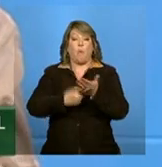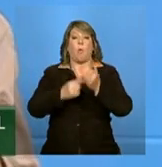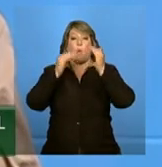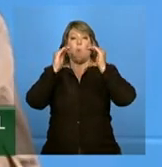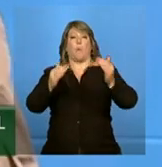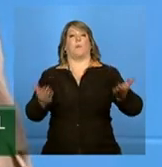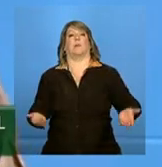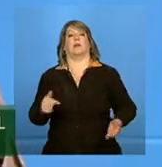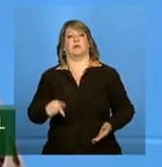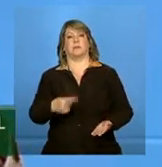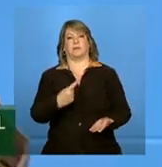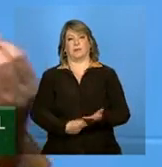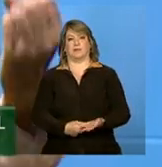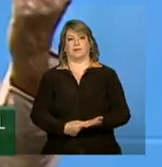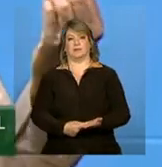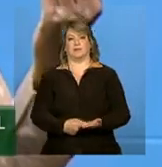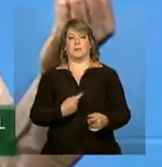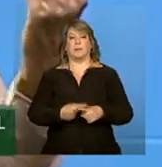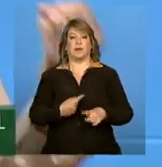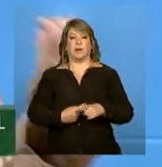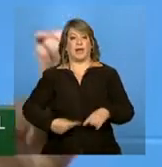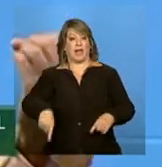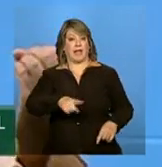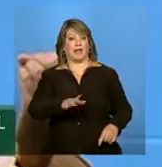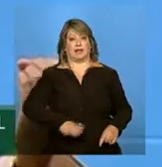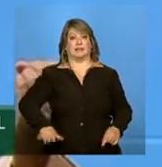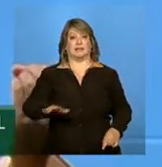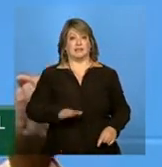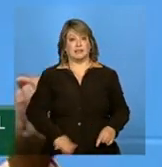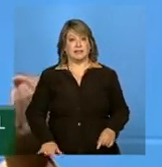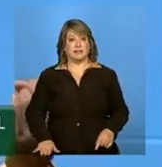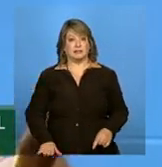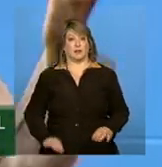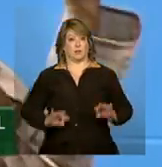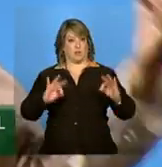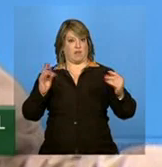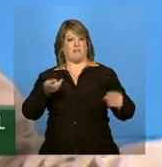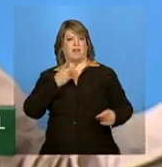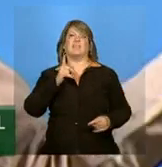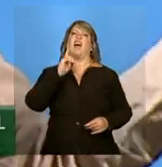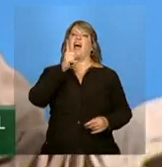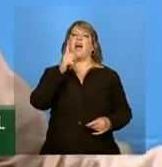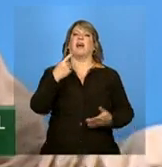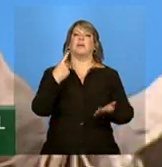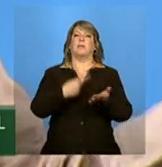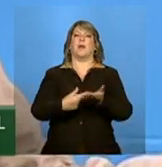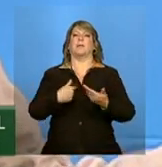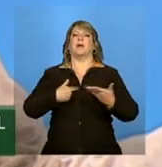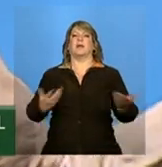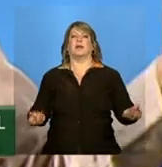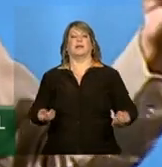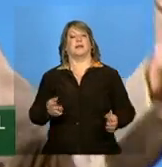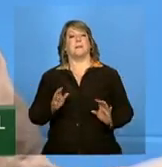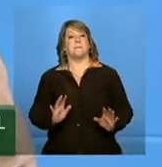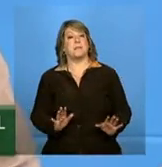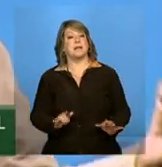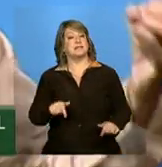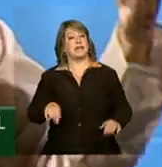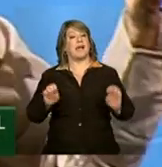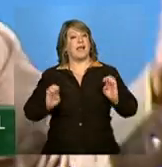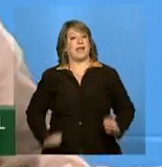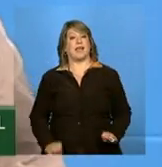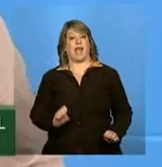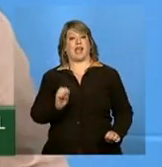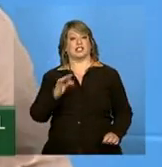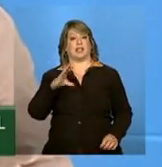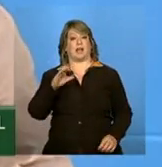Isso porque as crianças raramente jogam isso contra nós, né? Vem cobrar no final das contas. Mas é uma questão ética, é